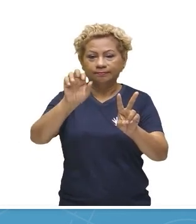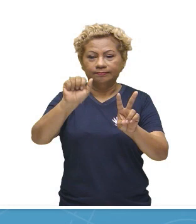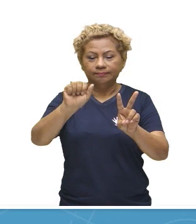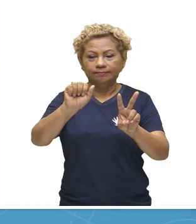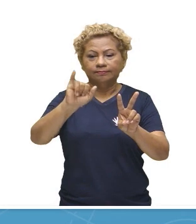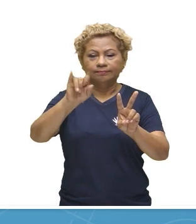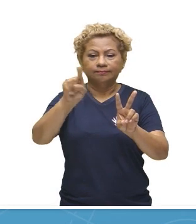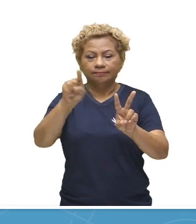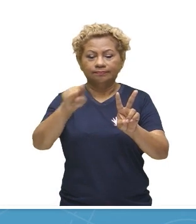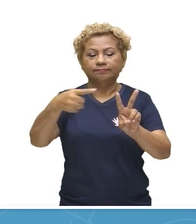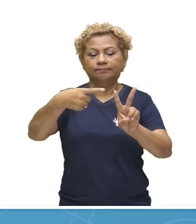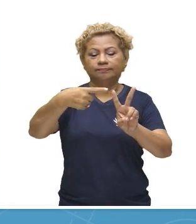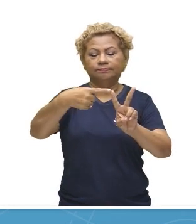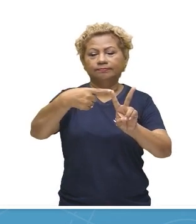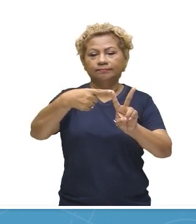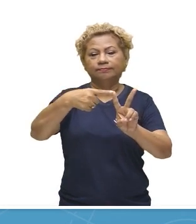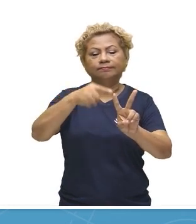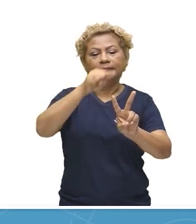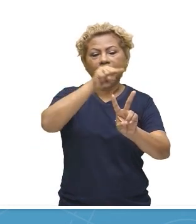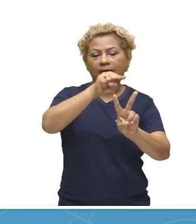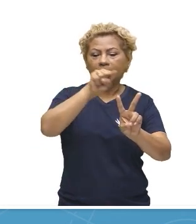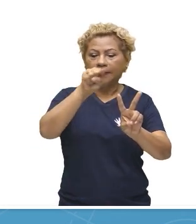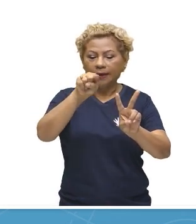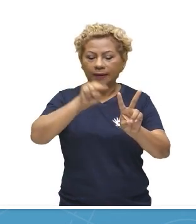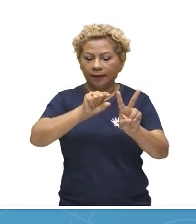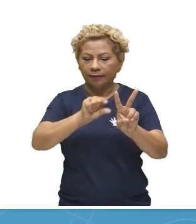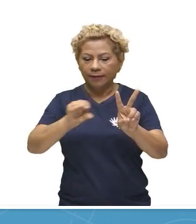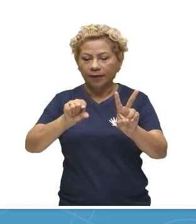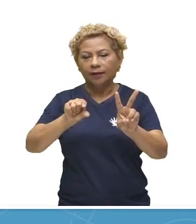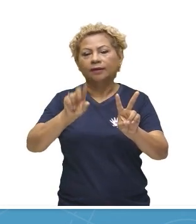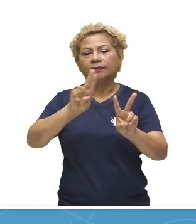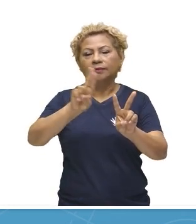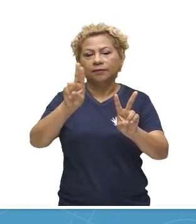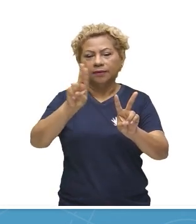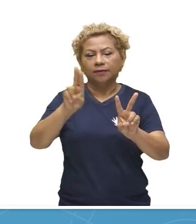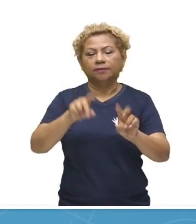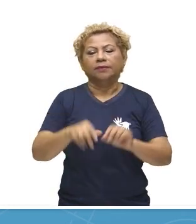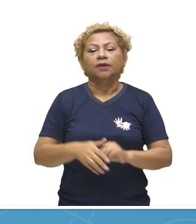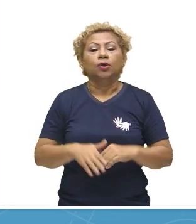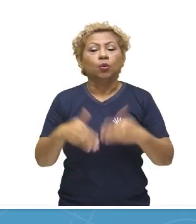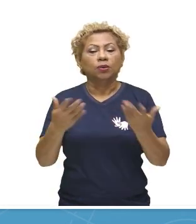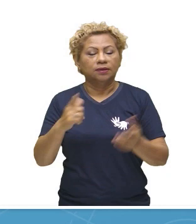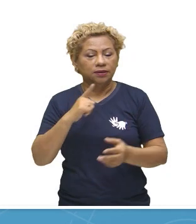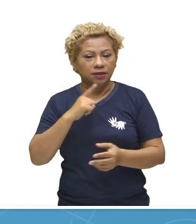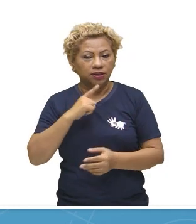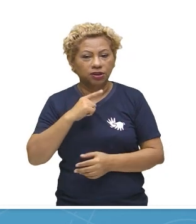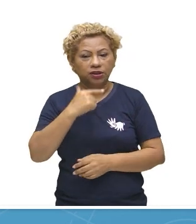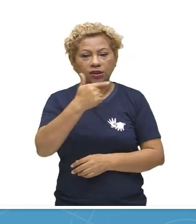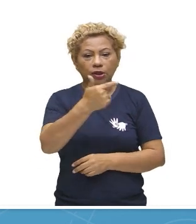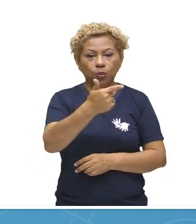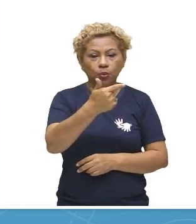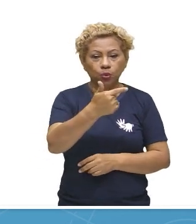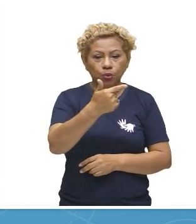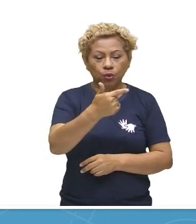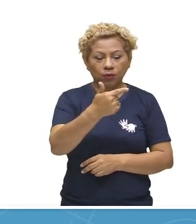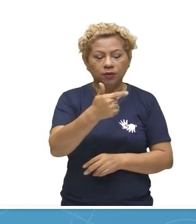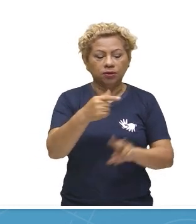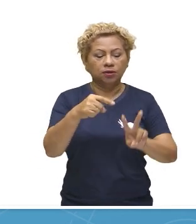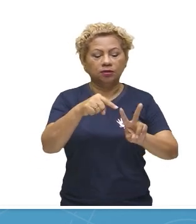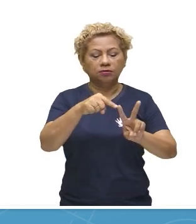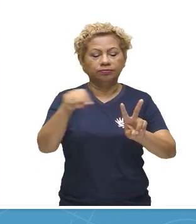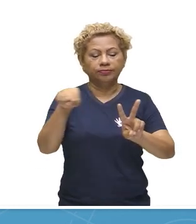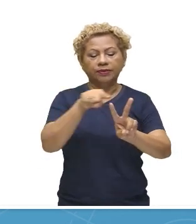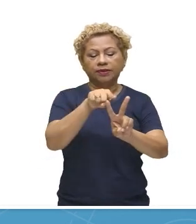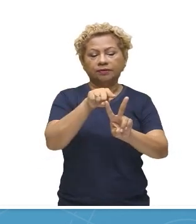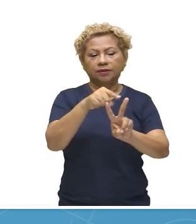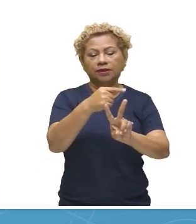tem aí esses elementos. Quando a gente tem um índice 2 aqui, mais uma vez, é porque a gente está